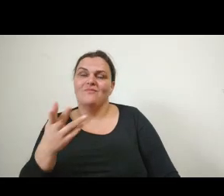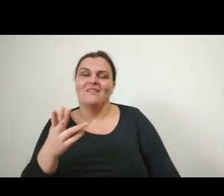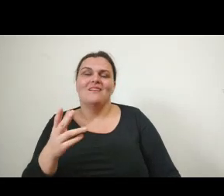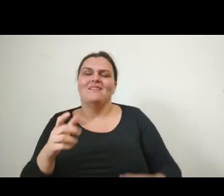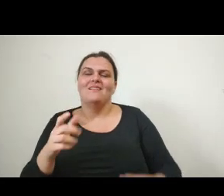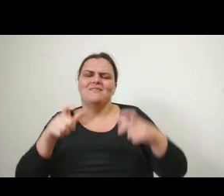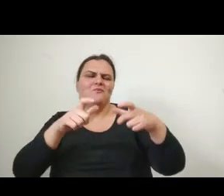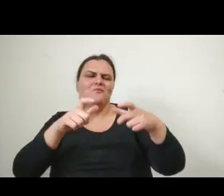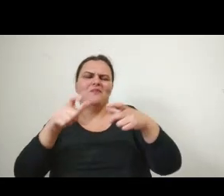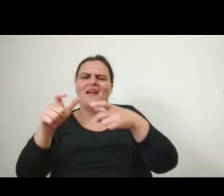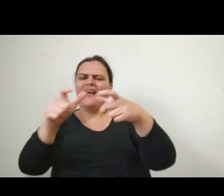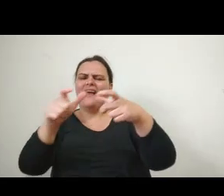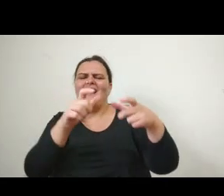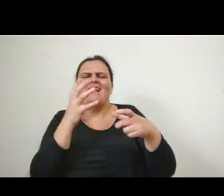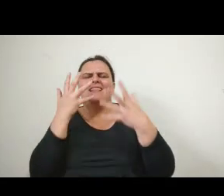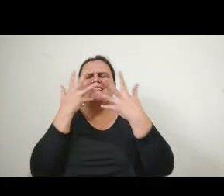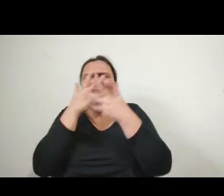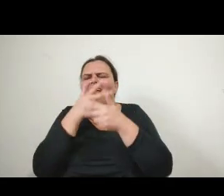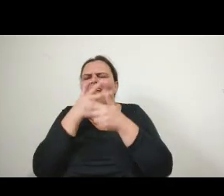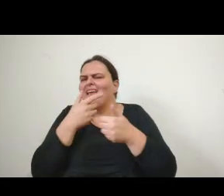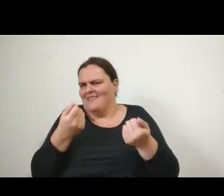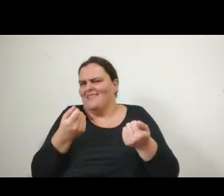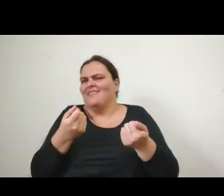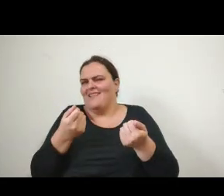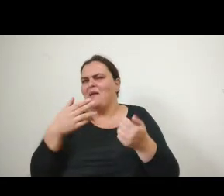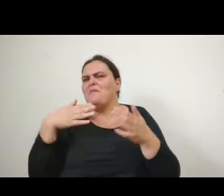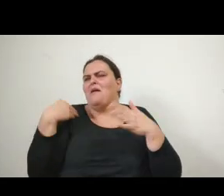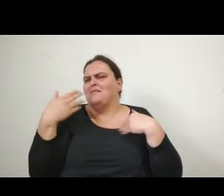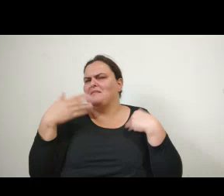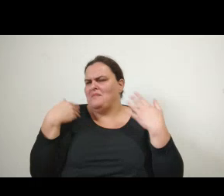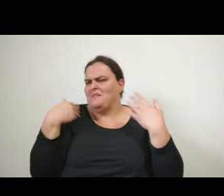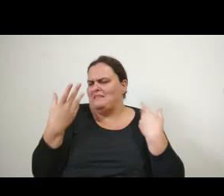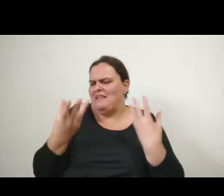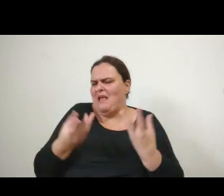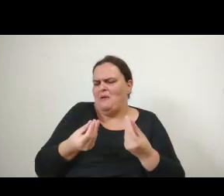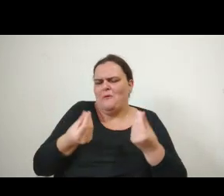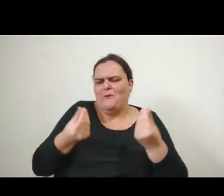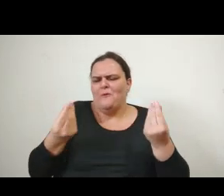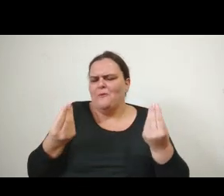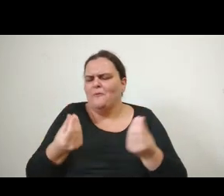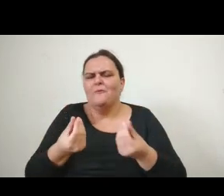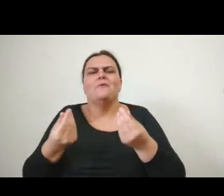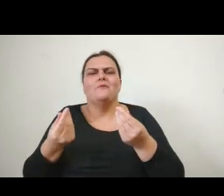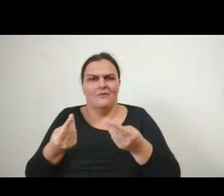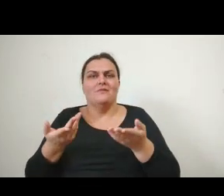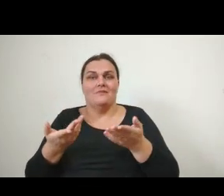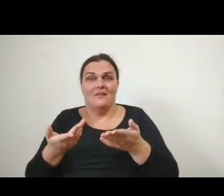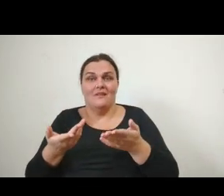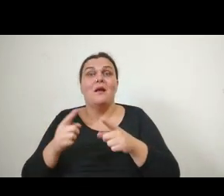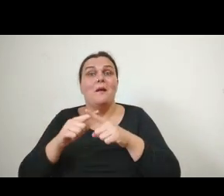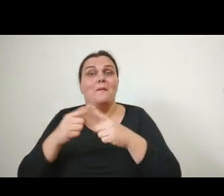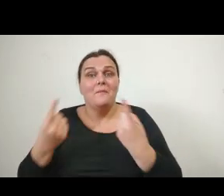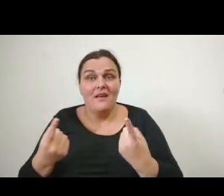existir. Maldivas, olha aqui, composta por 1.200 ilhas, tem